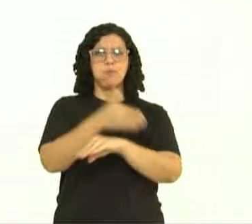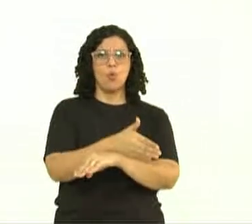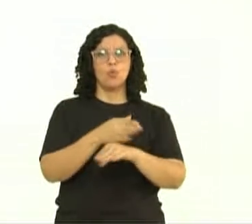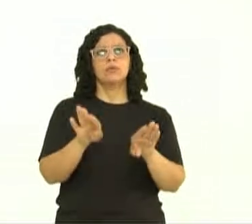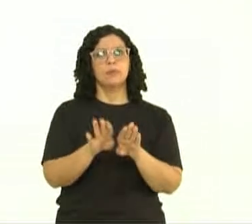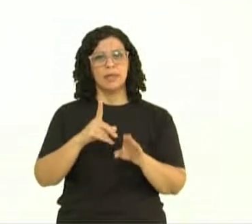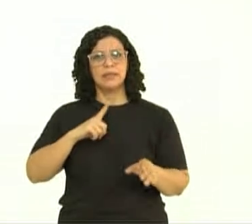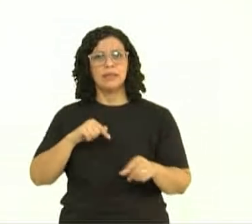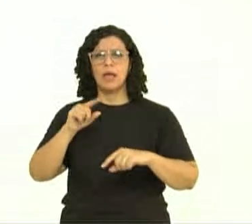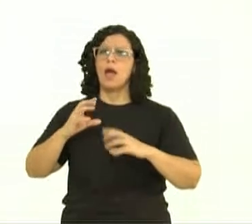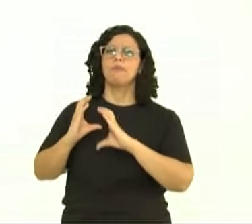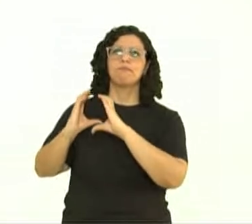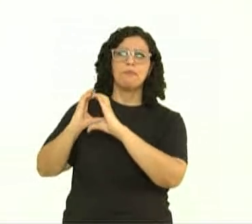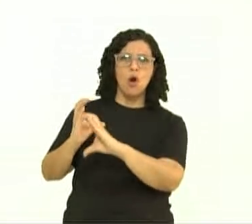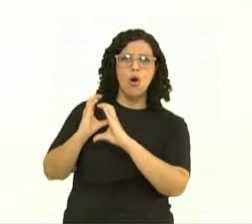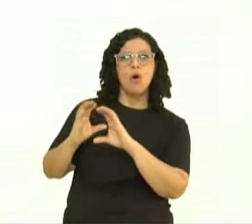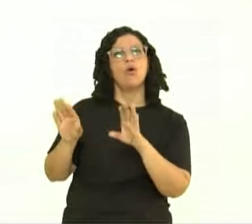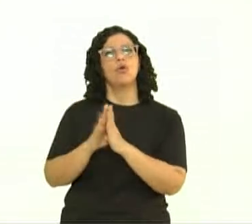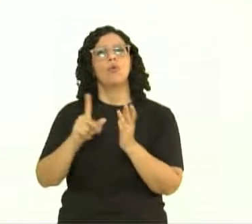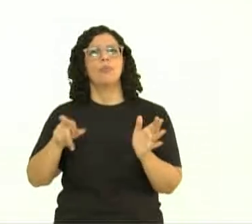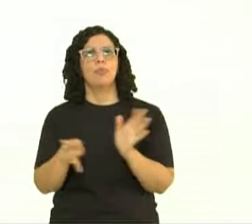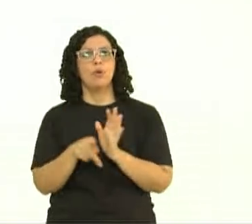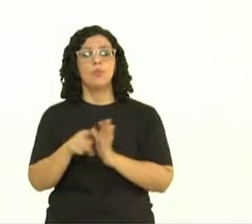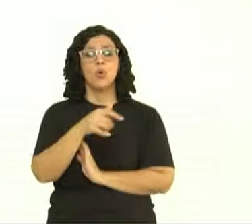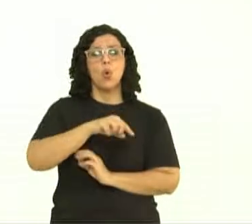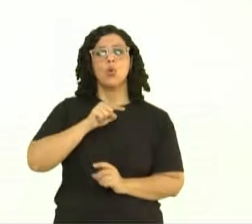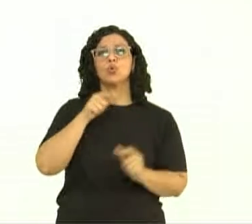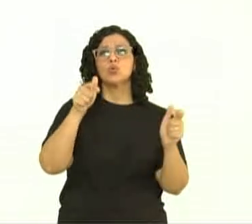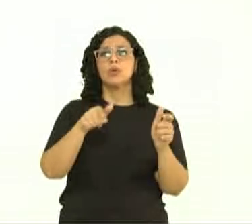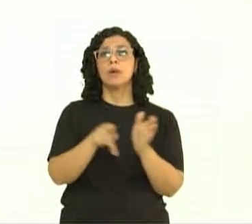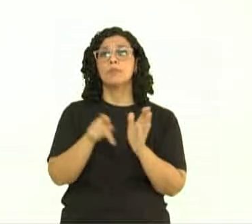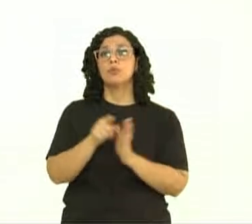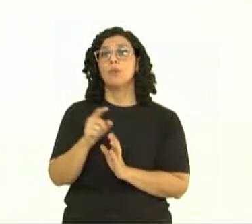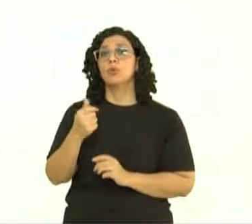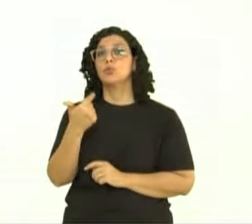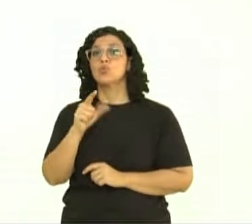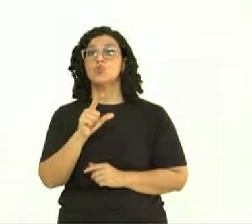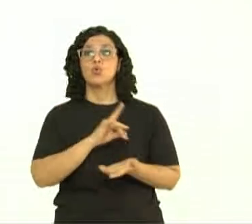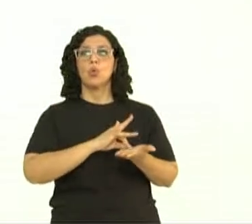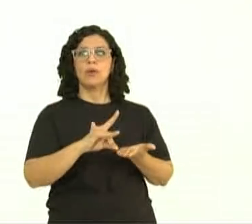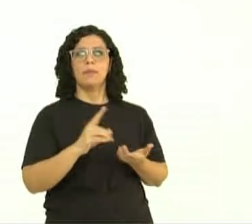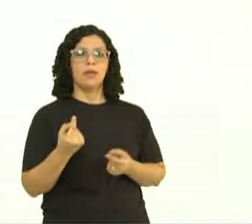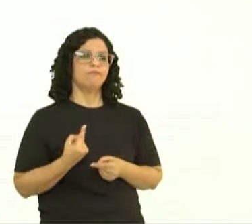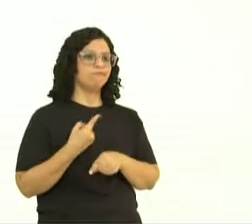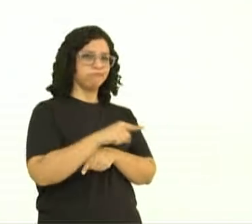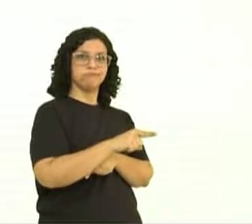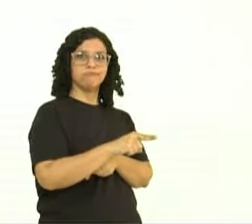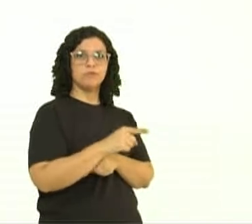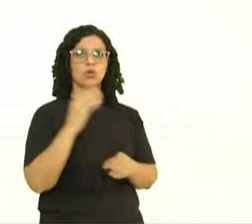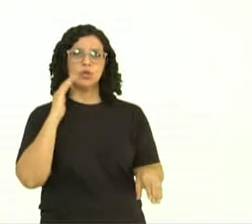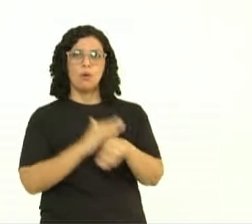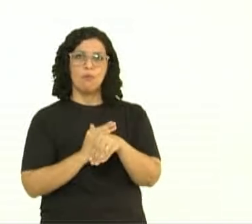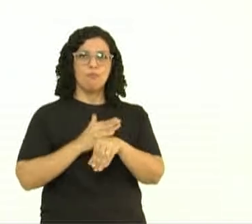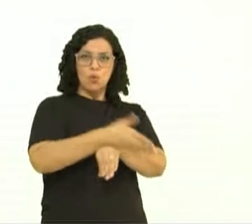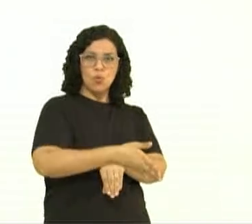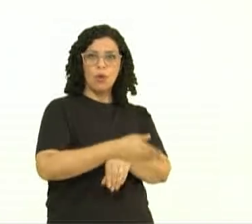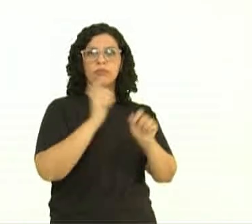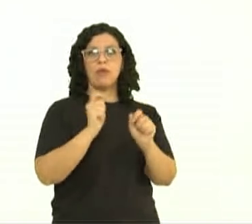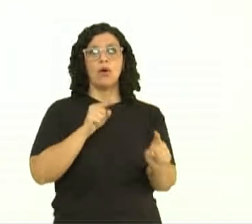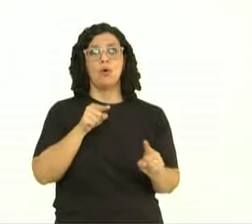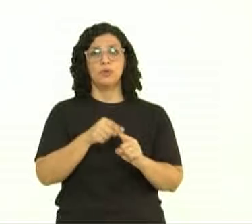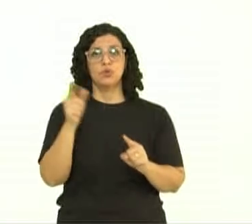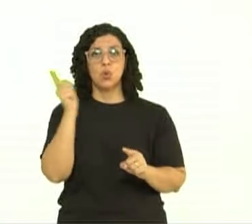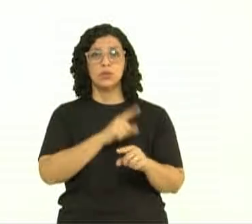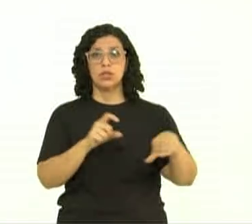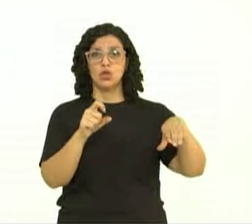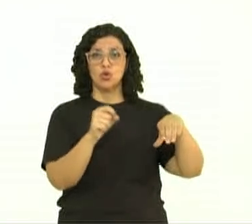mesmo outro objeto, a uma meta ou setor da quadra ou campo, né, defendida pelos seus adversários, com o objetivo ali